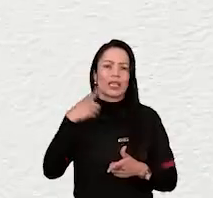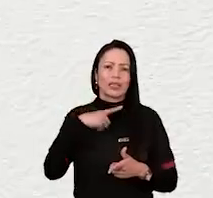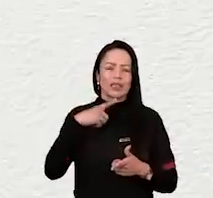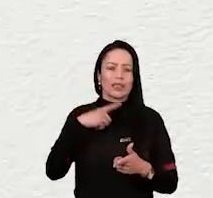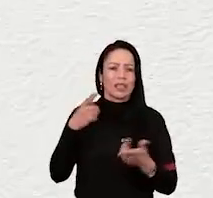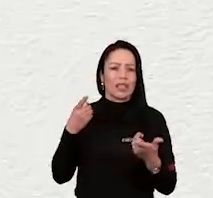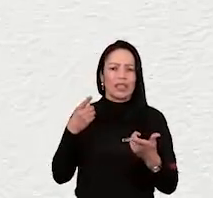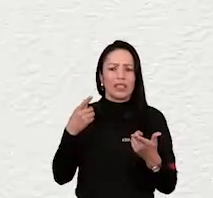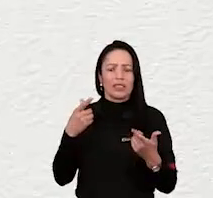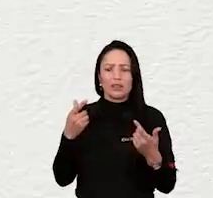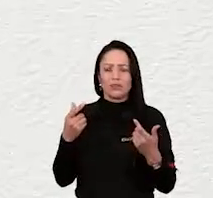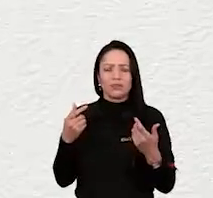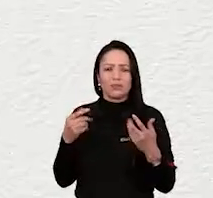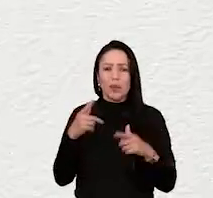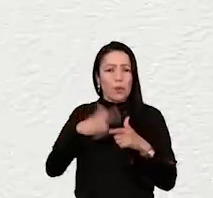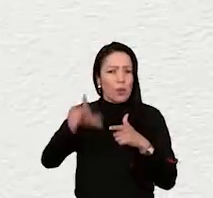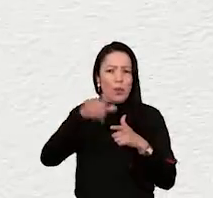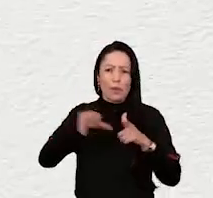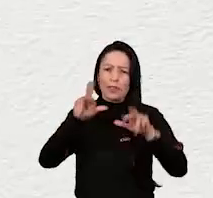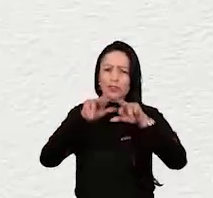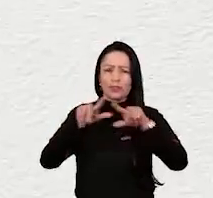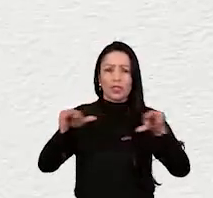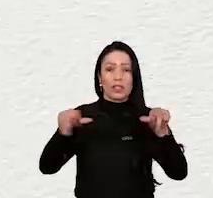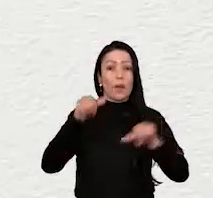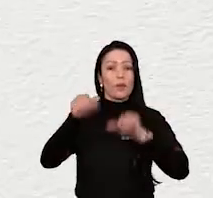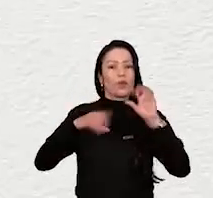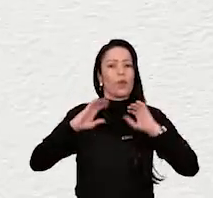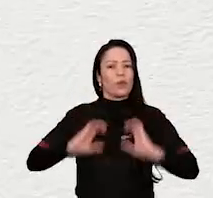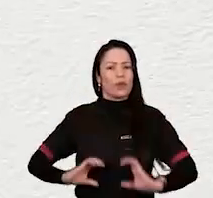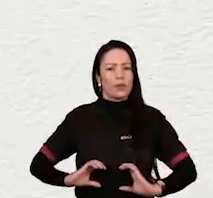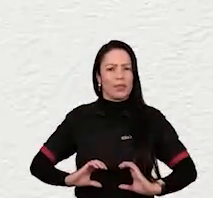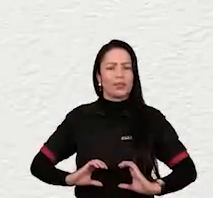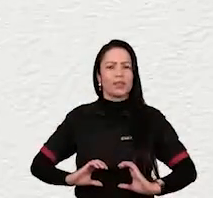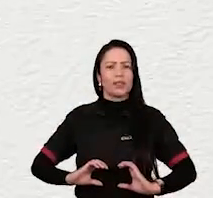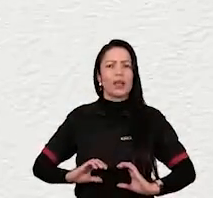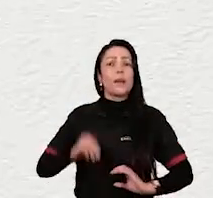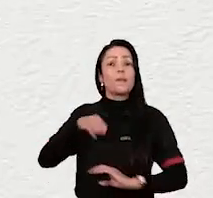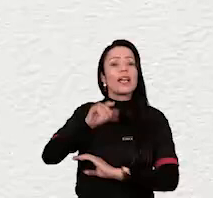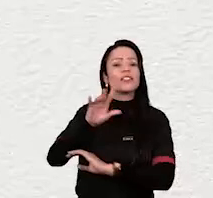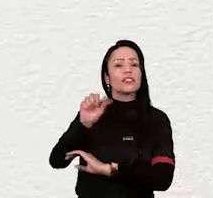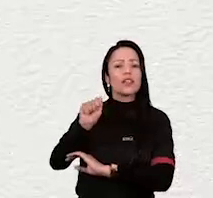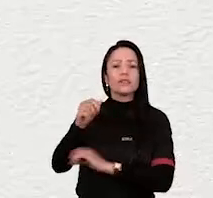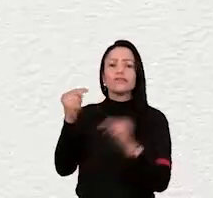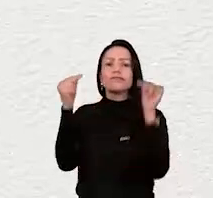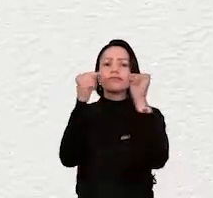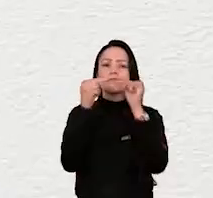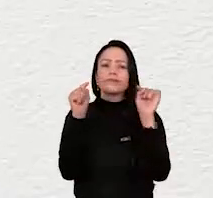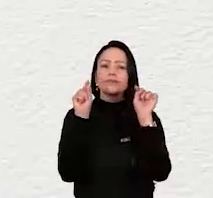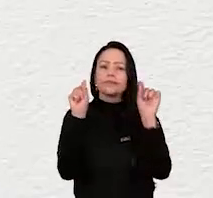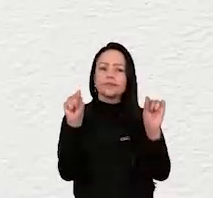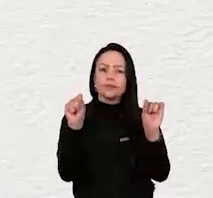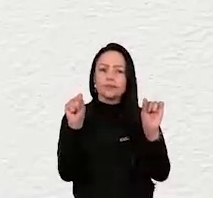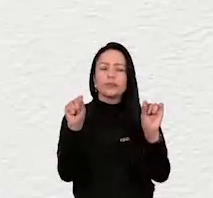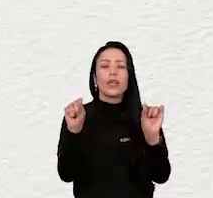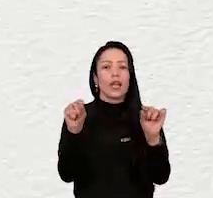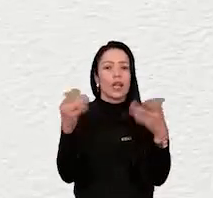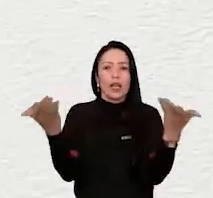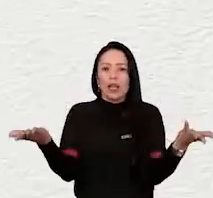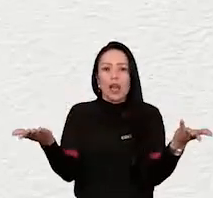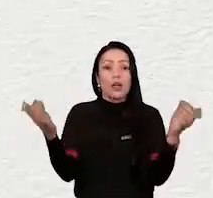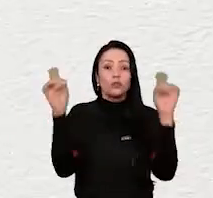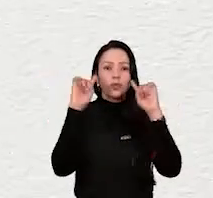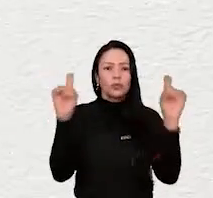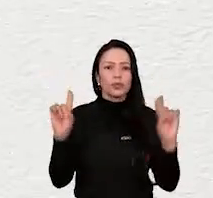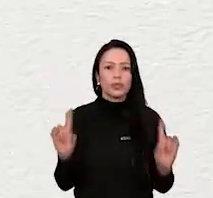a ataxia, uma síndrome vestibular. E eu te pergunto, a orelha média cabe a quem na medicina veterinária? Eu digo que é o limbo da